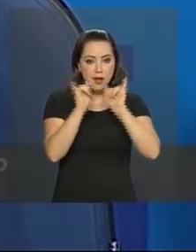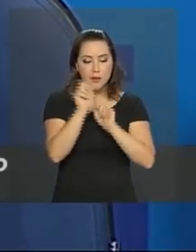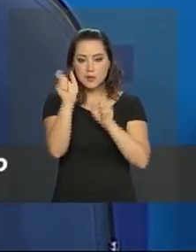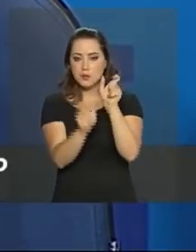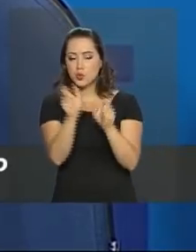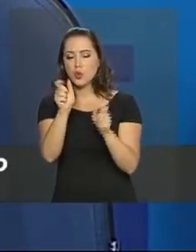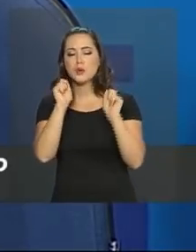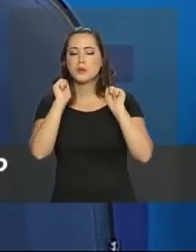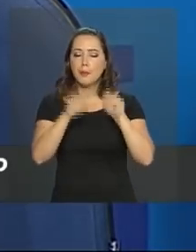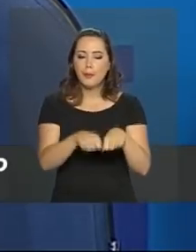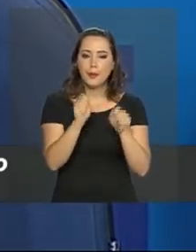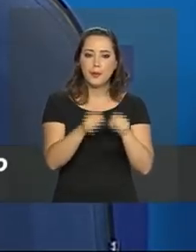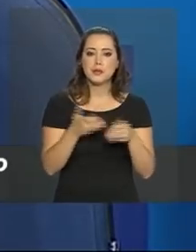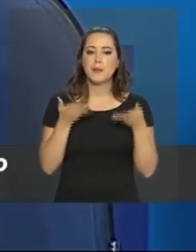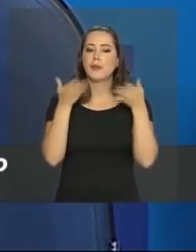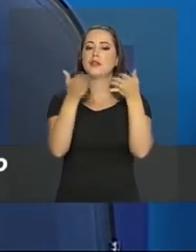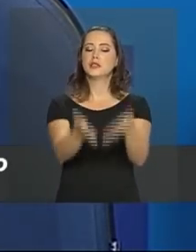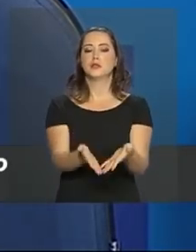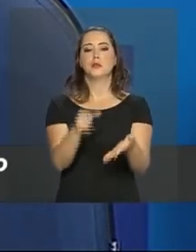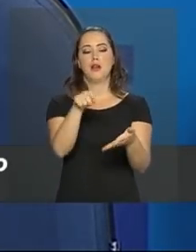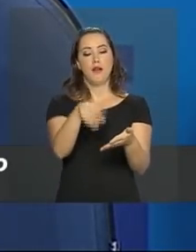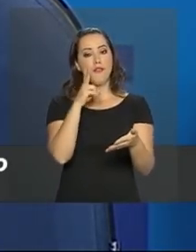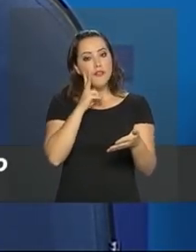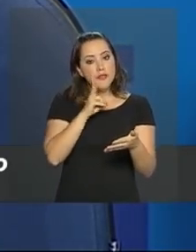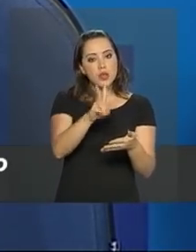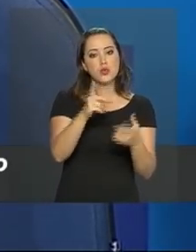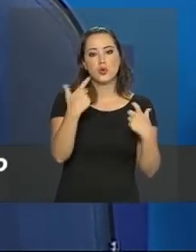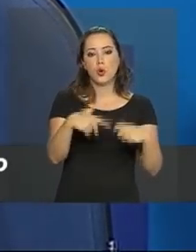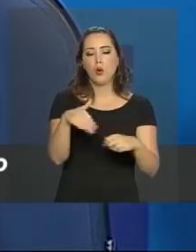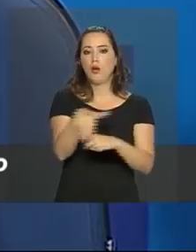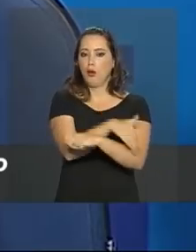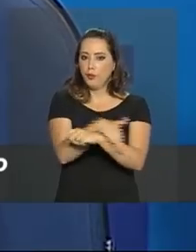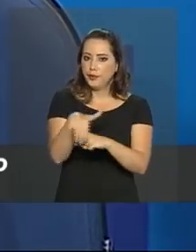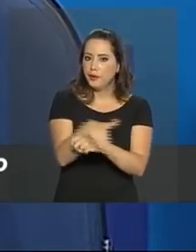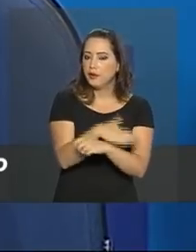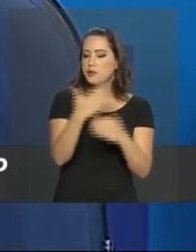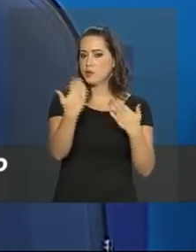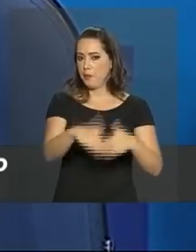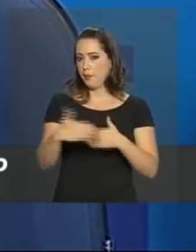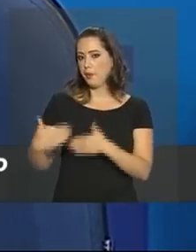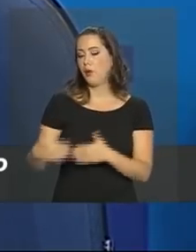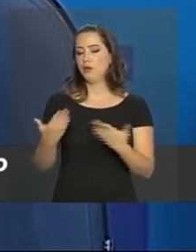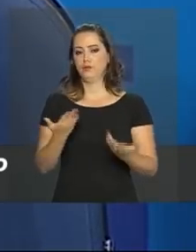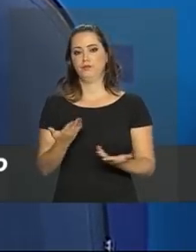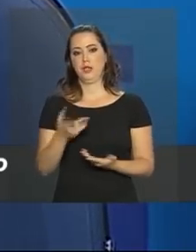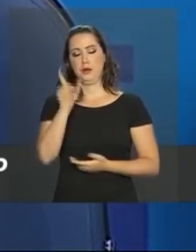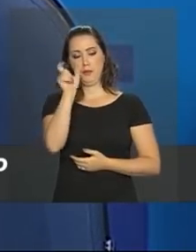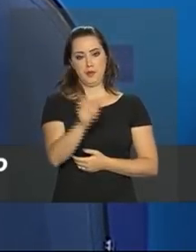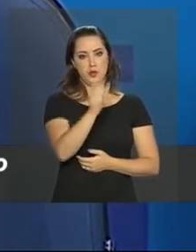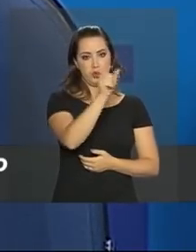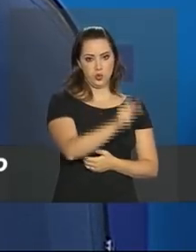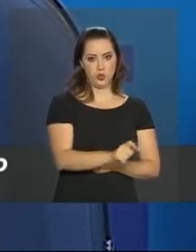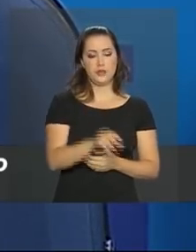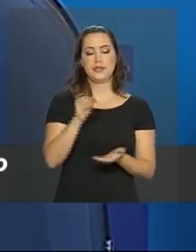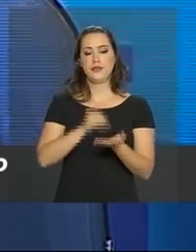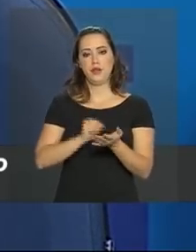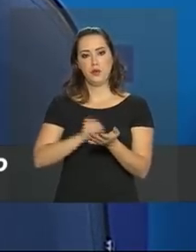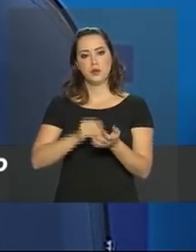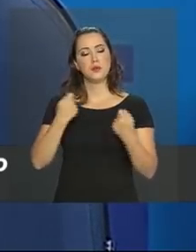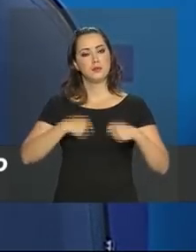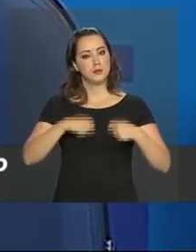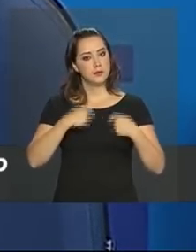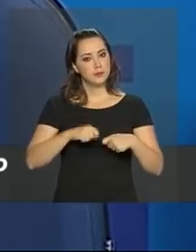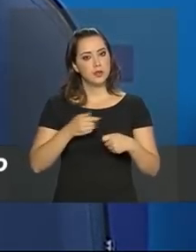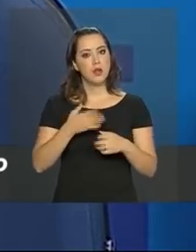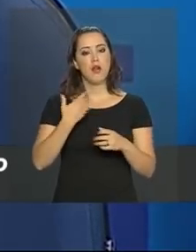eles possam participar para que eles possam acessar e aqueles que não acessaram ainda minis para aqueles que não acessaram nós estamos